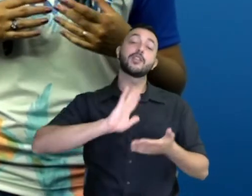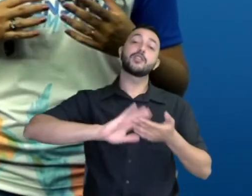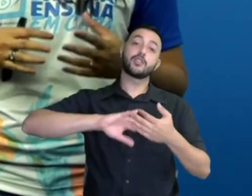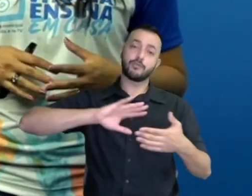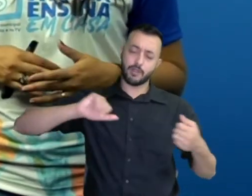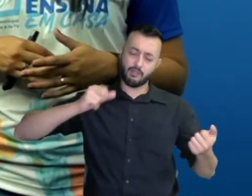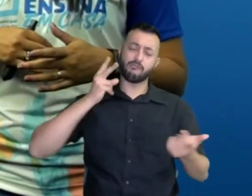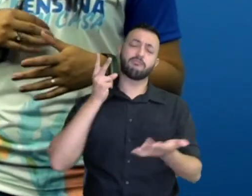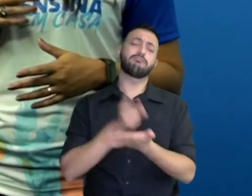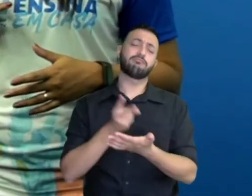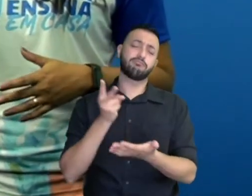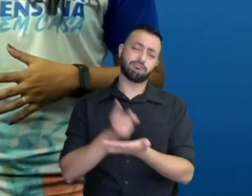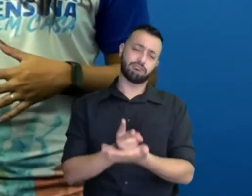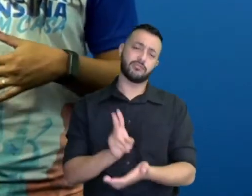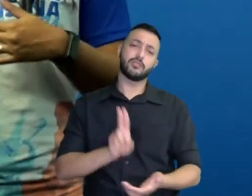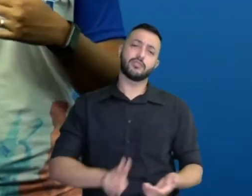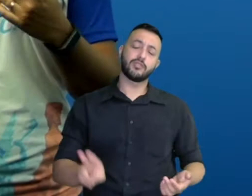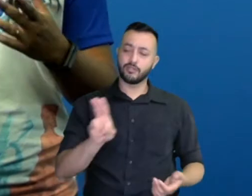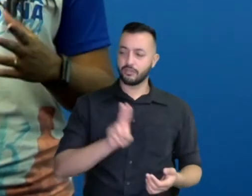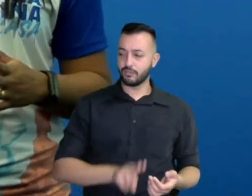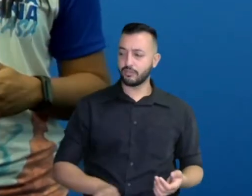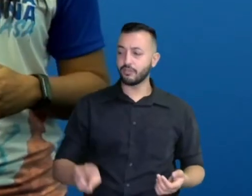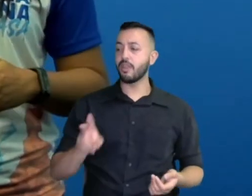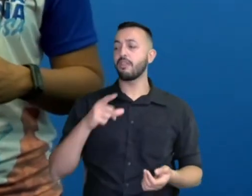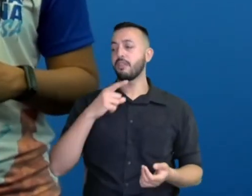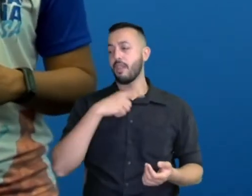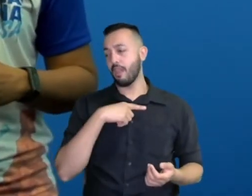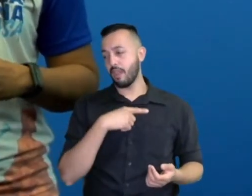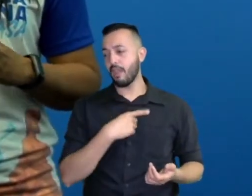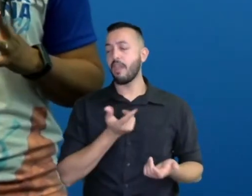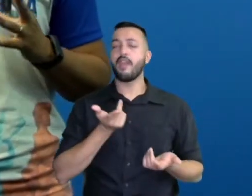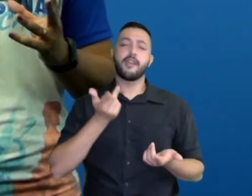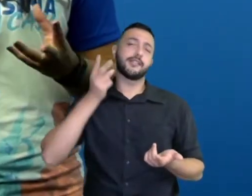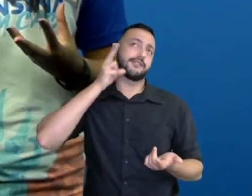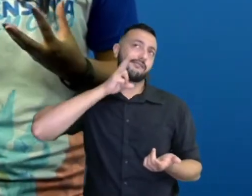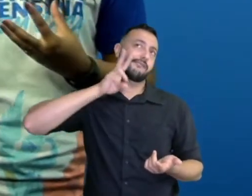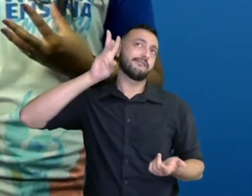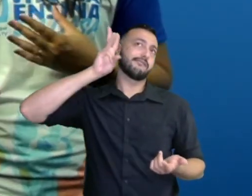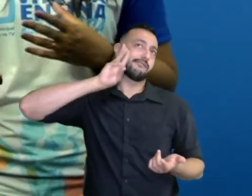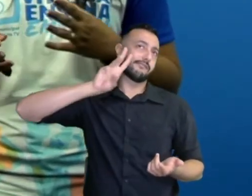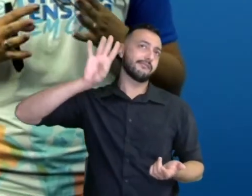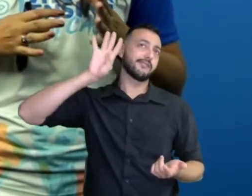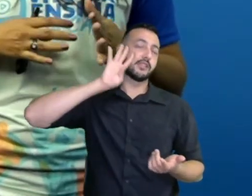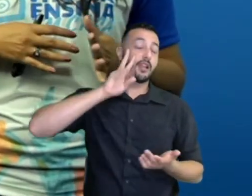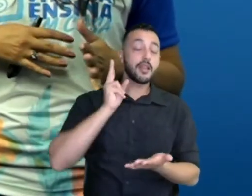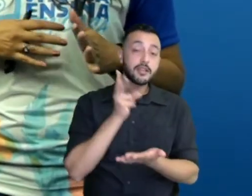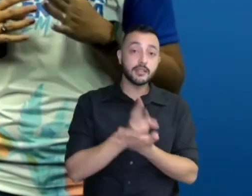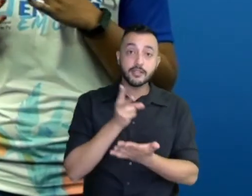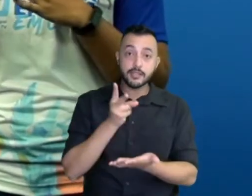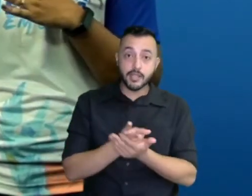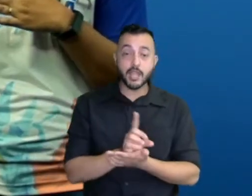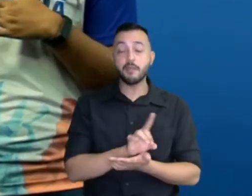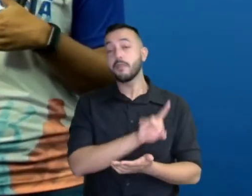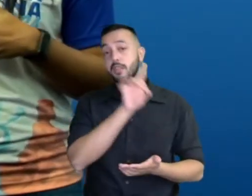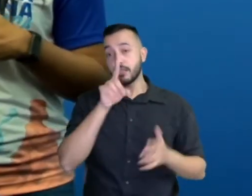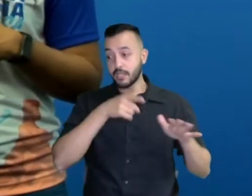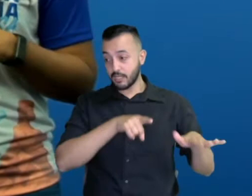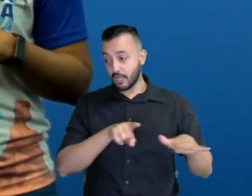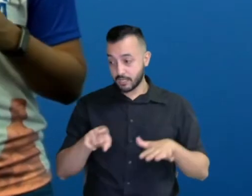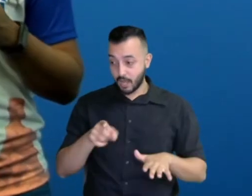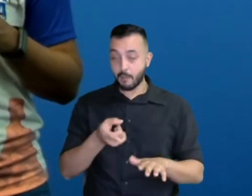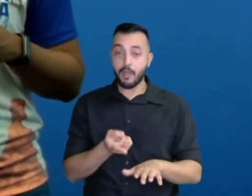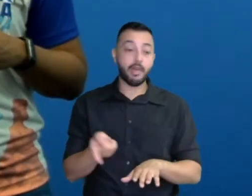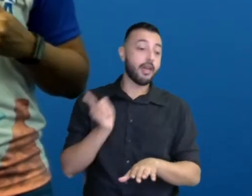vai sempre usar el viernes, el lunes, el martes. Sempre que a gente for se referir a um dia da semana ou